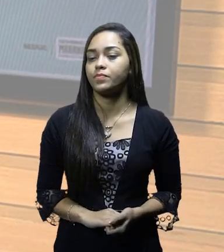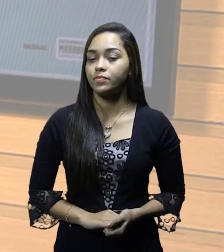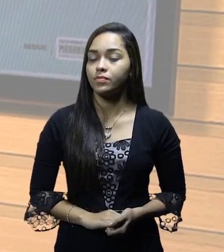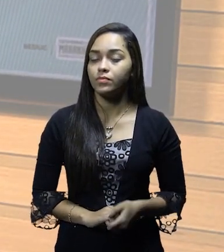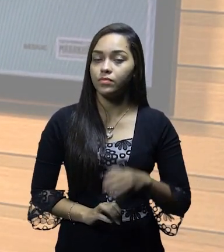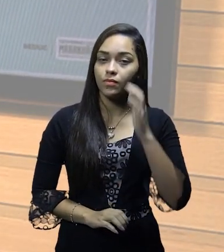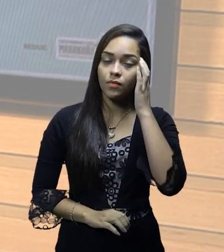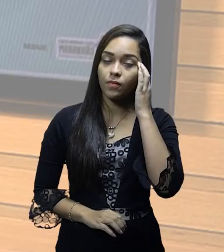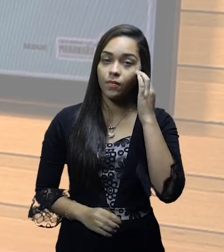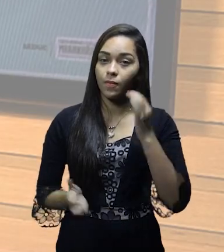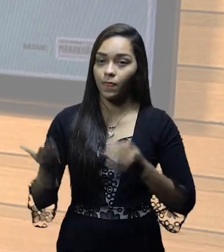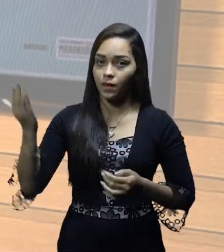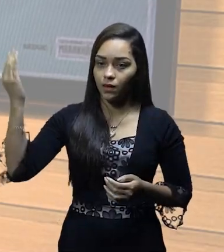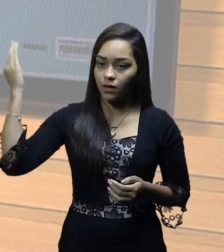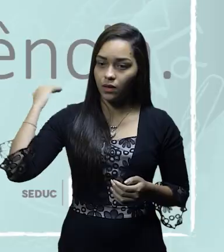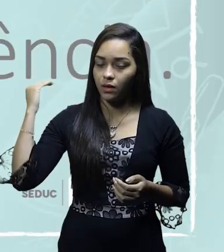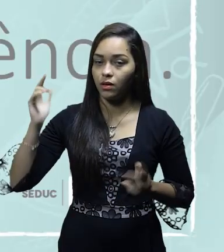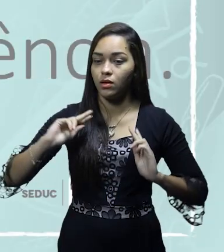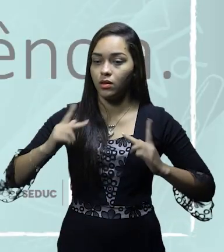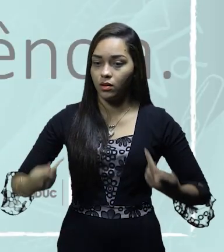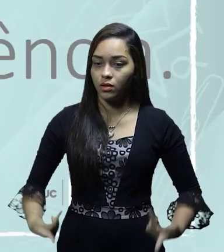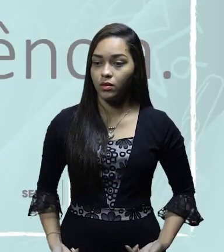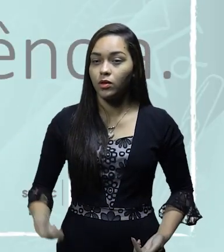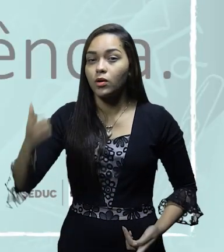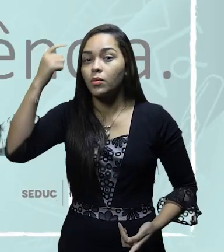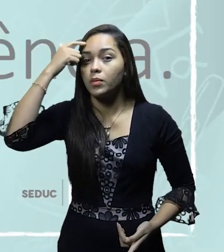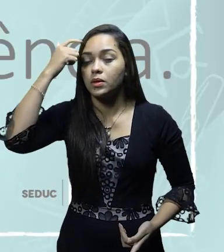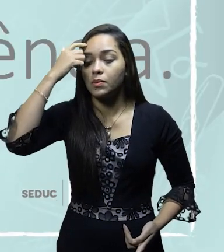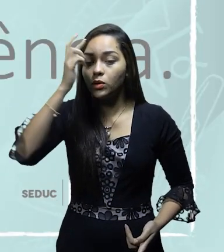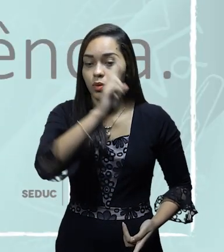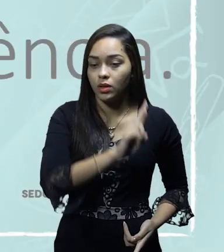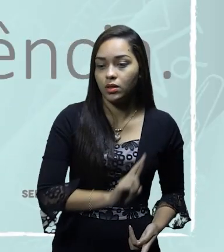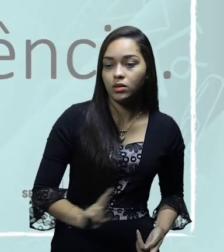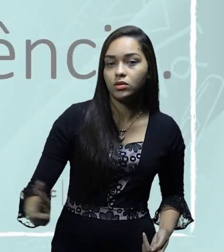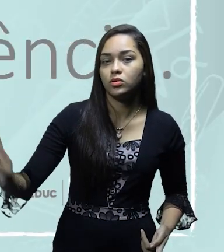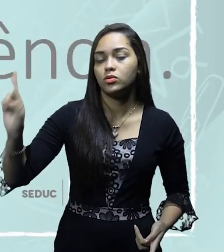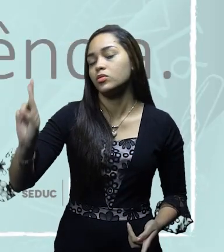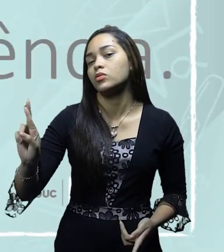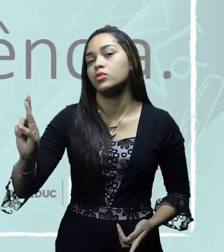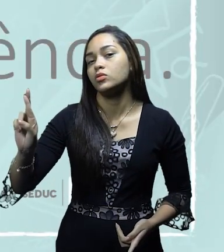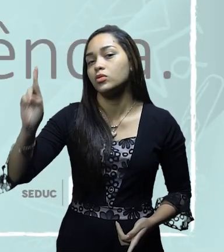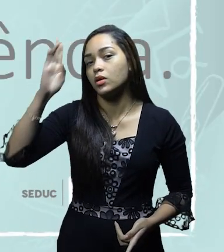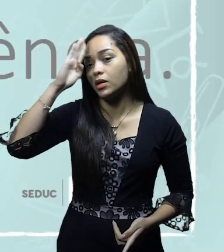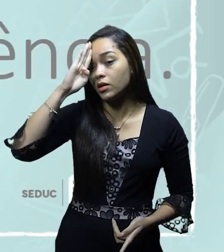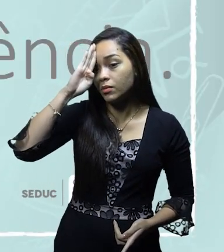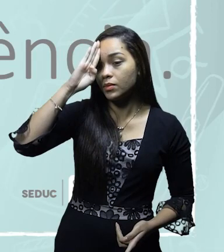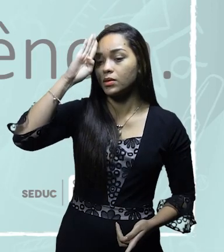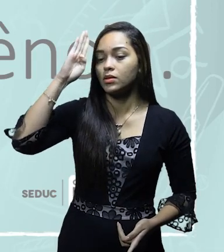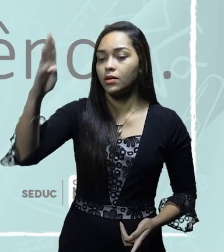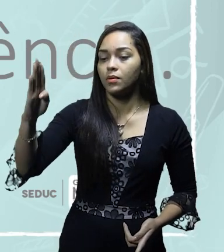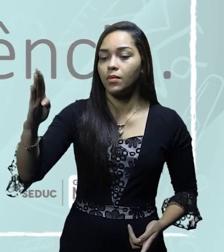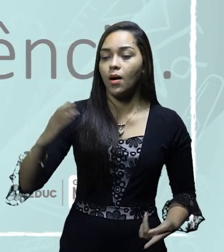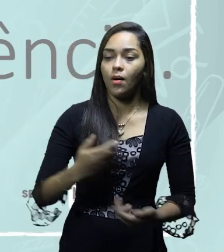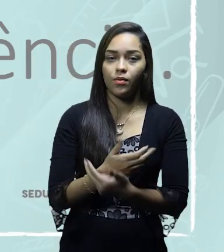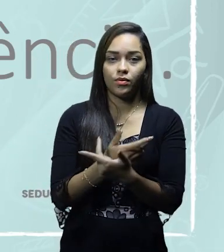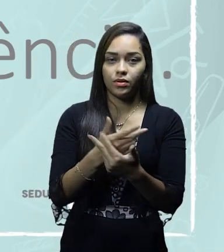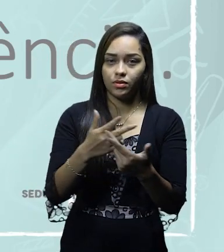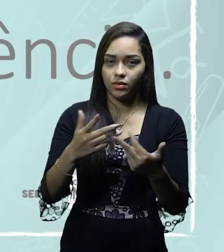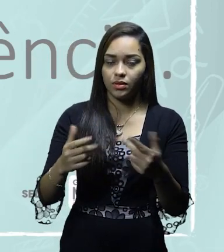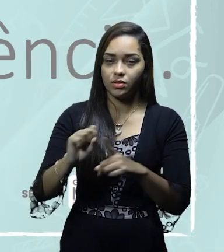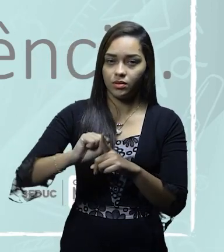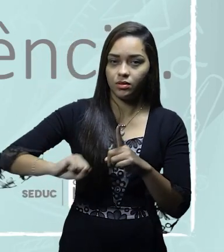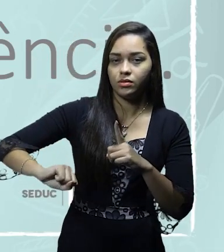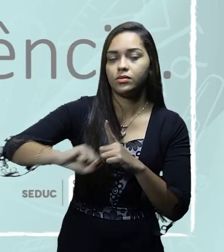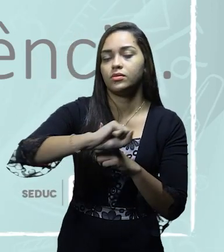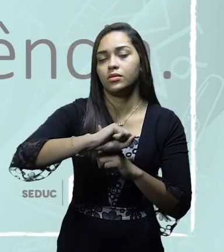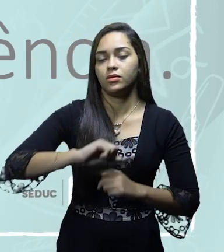o comportamento do homem, certo? Essa época aqui, a época do humanismo, é uma época que o pensamento